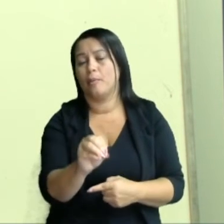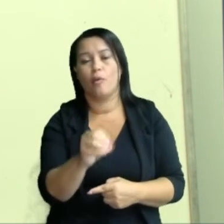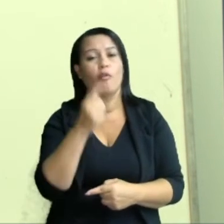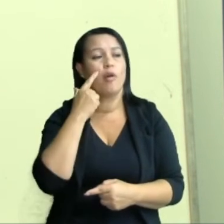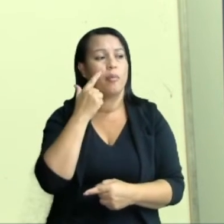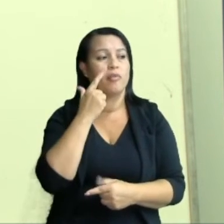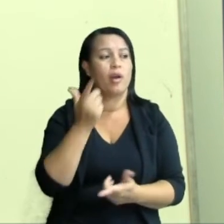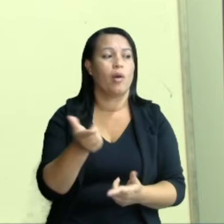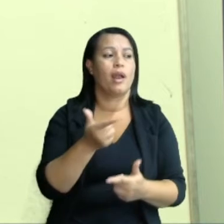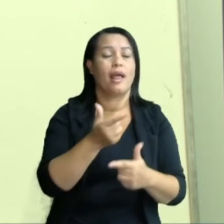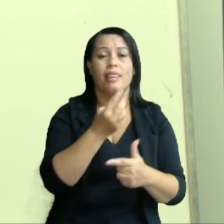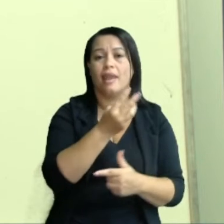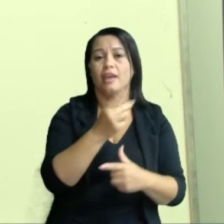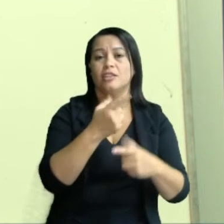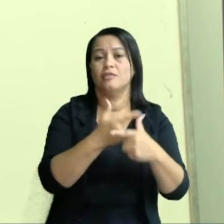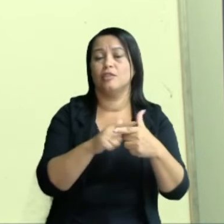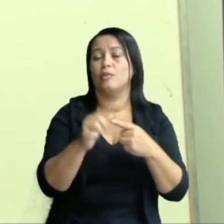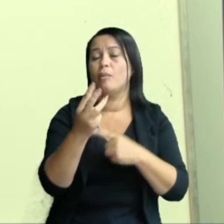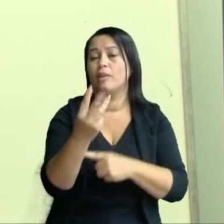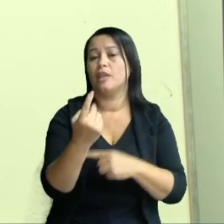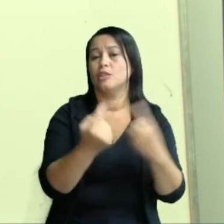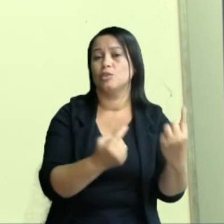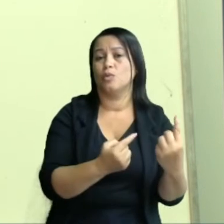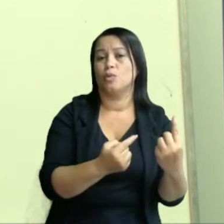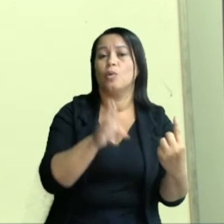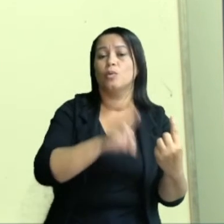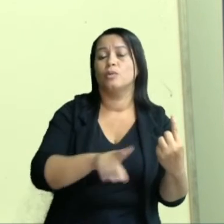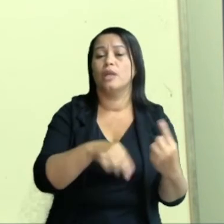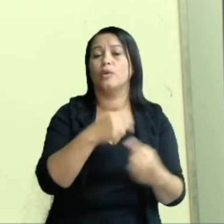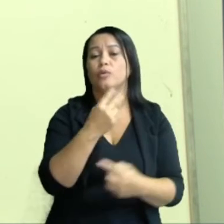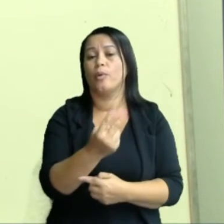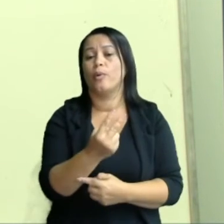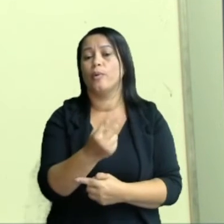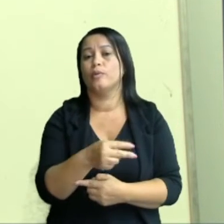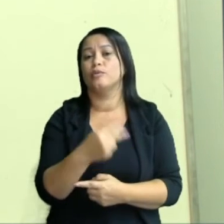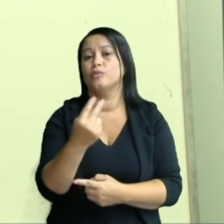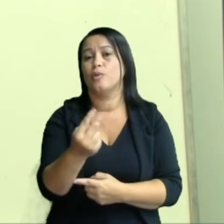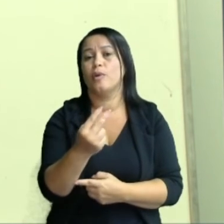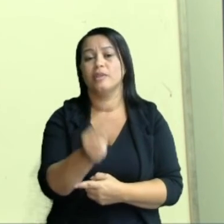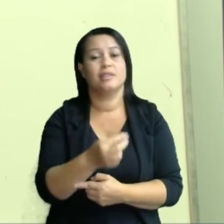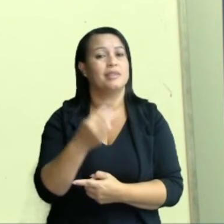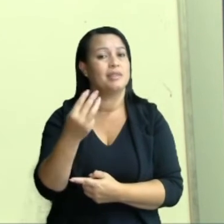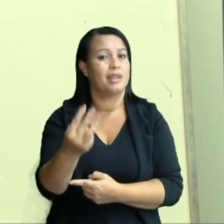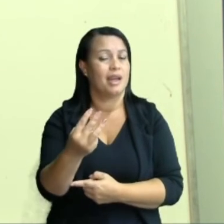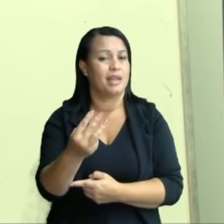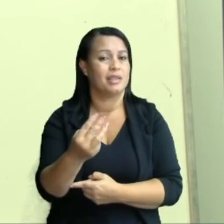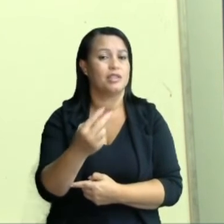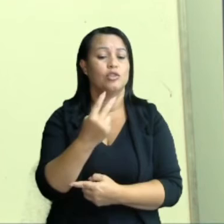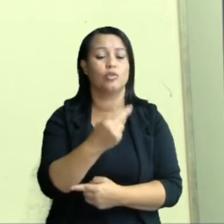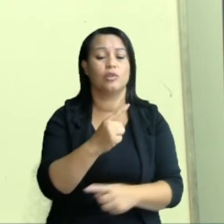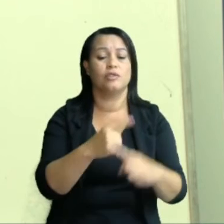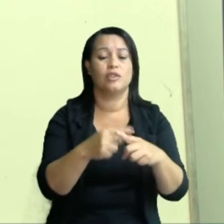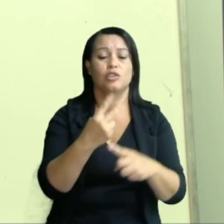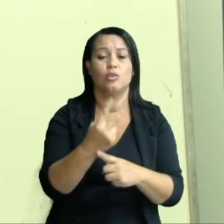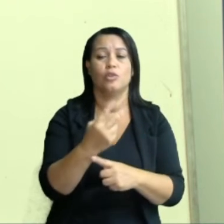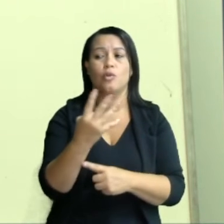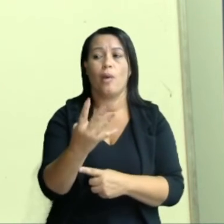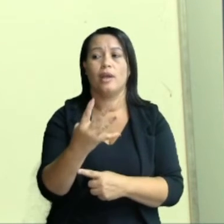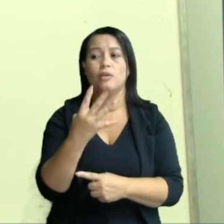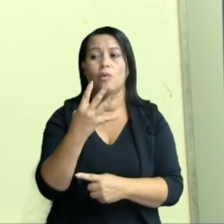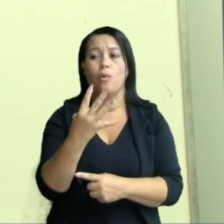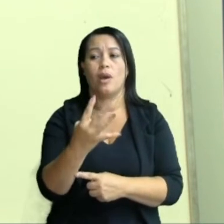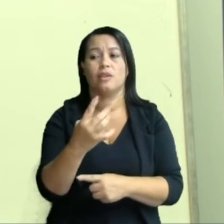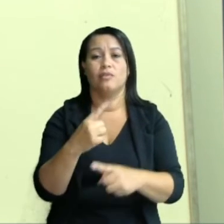por 3, 1. Usei o 2, usei o 2, usei o 3. 2 vezes 2,